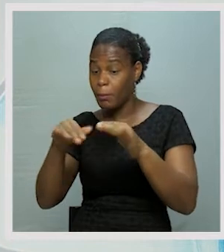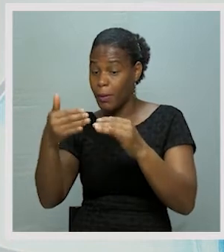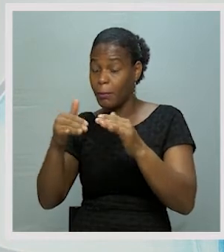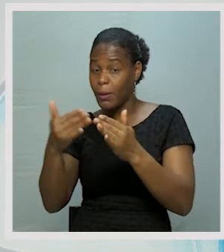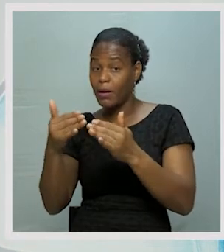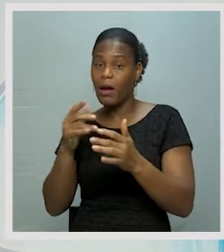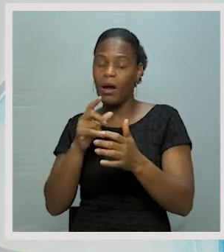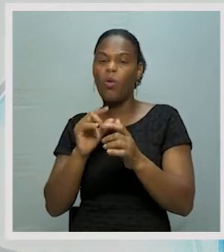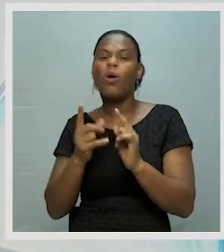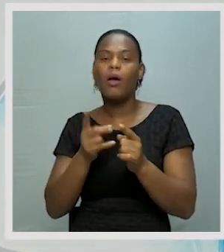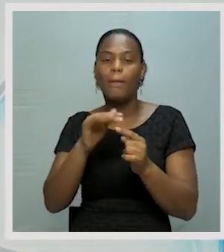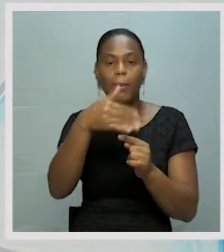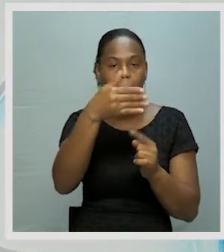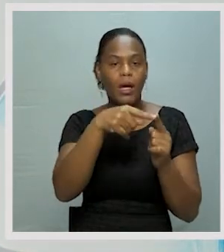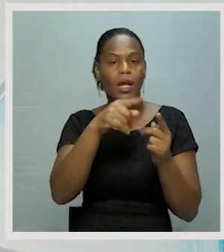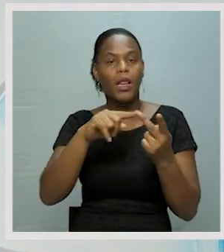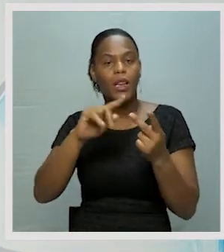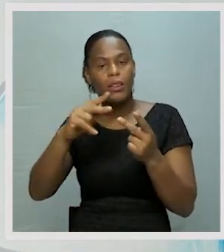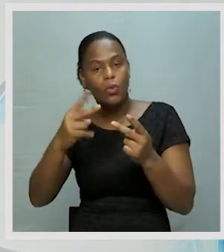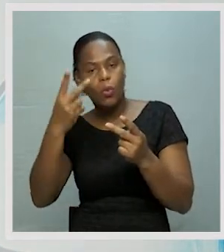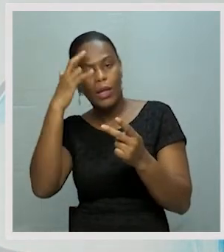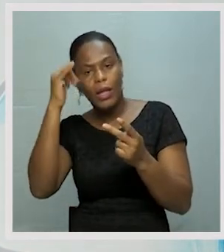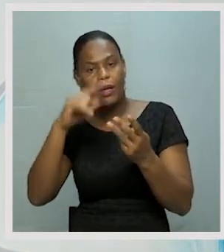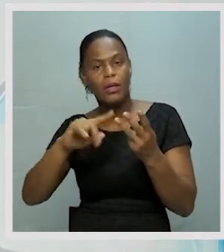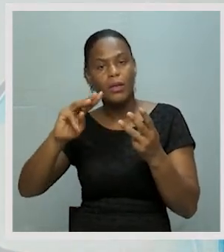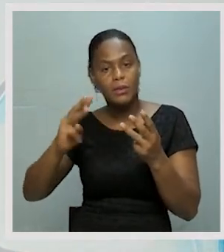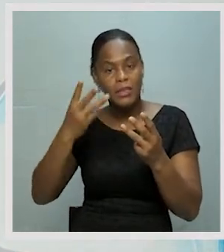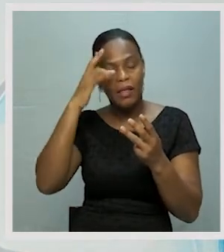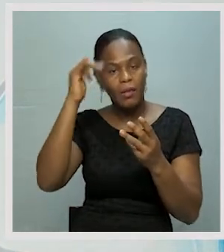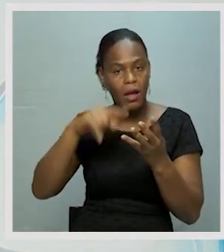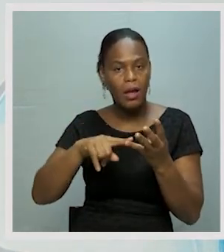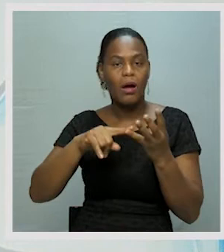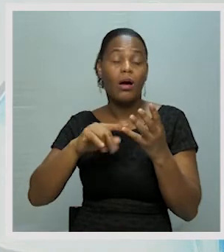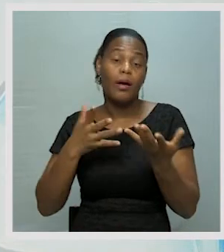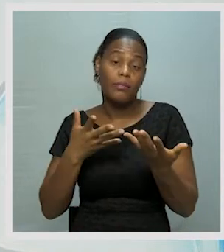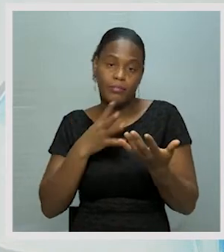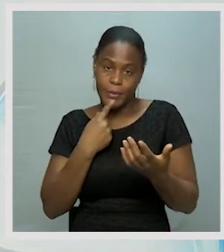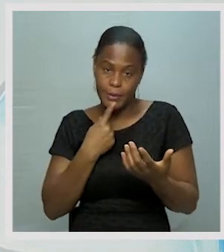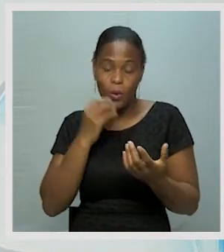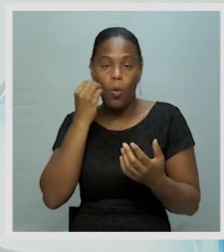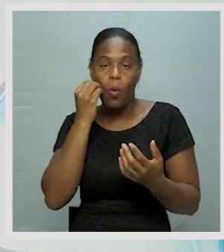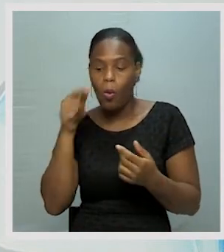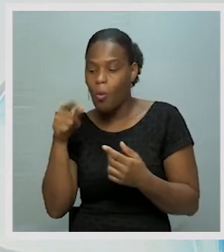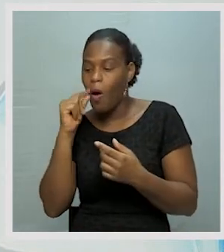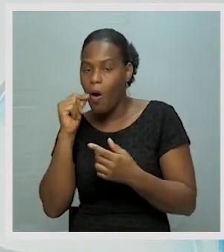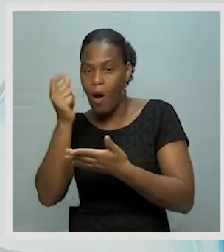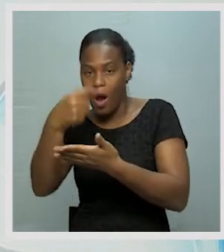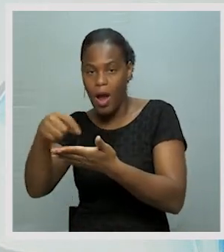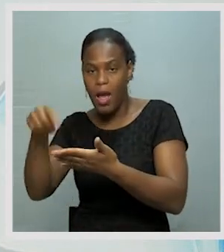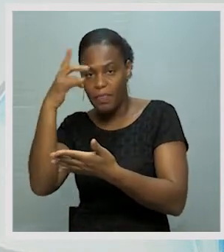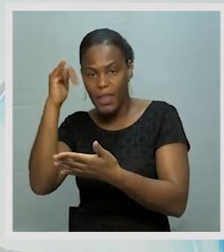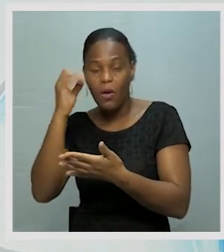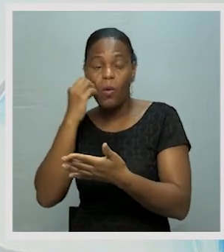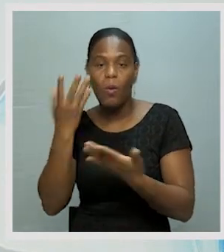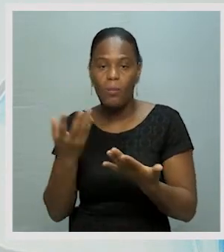primeiro, a ideia que vem em segundo lugar, a ideia que vem em terceiro lugar. Ou seja, como é que ele escreve esta ideia? Ou como é que ele